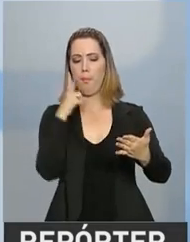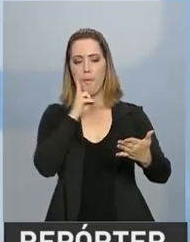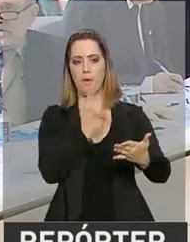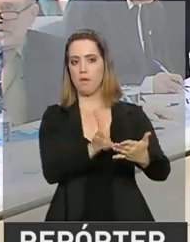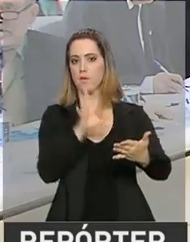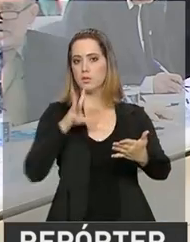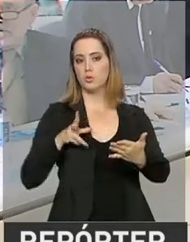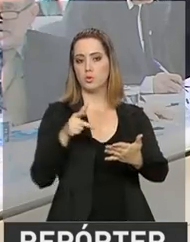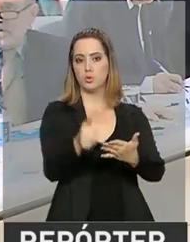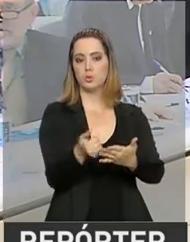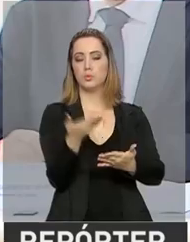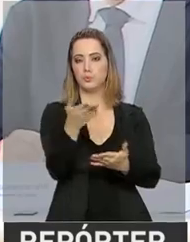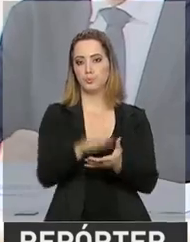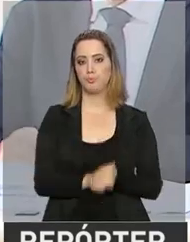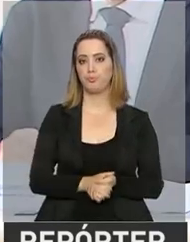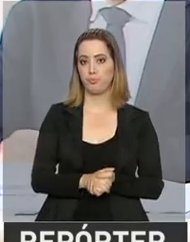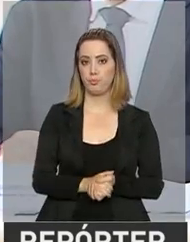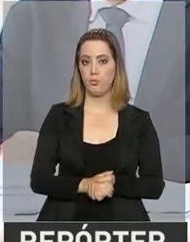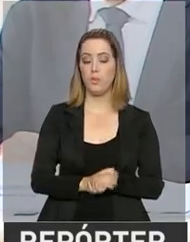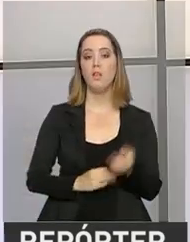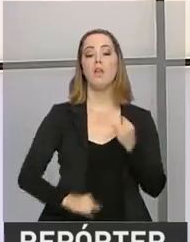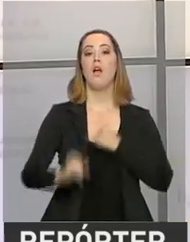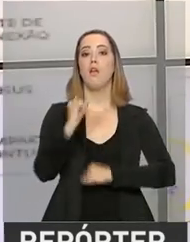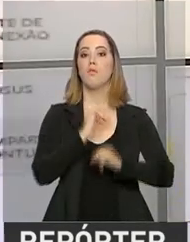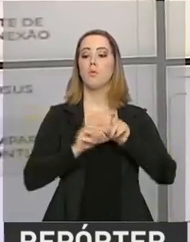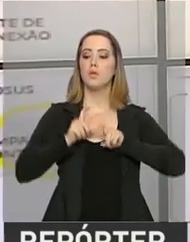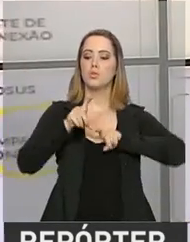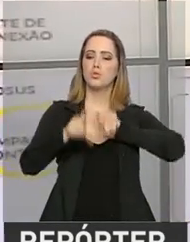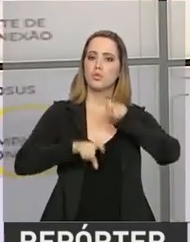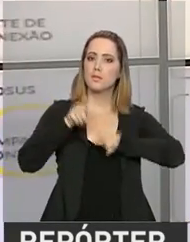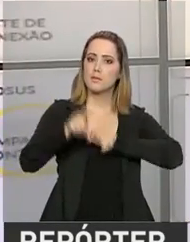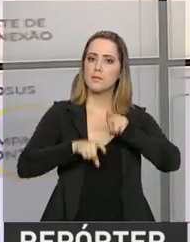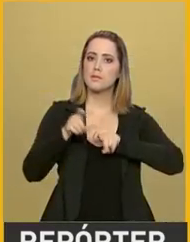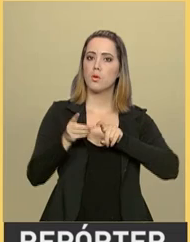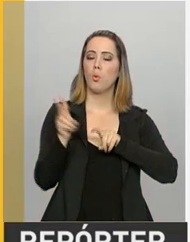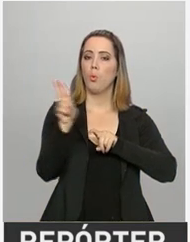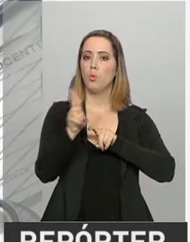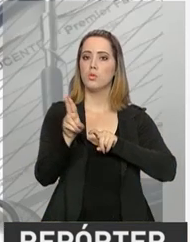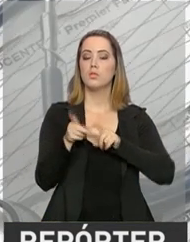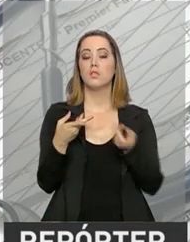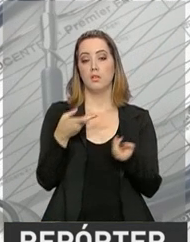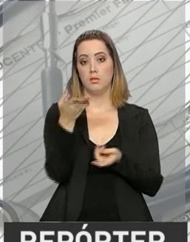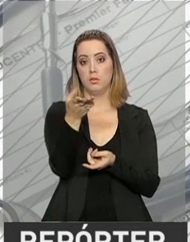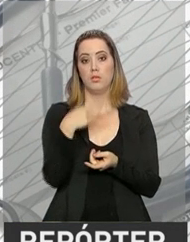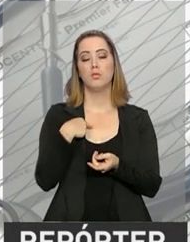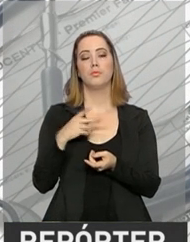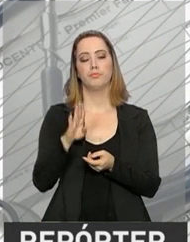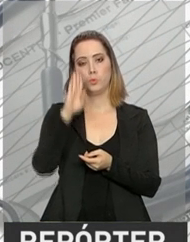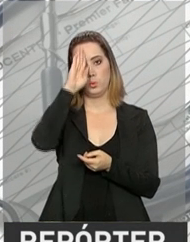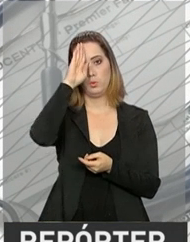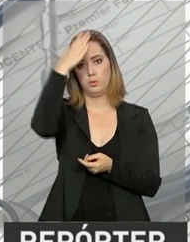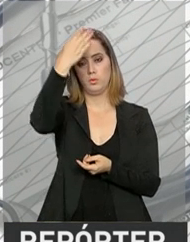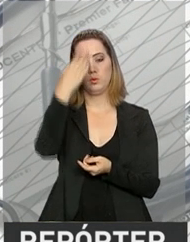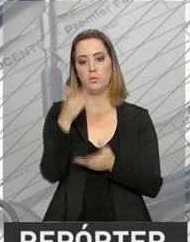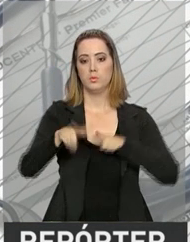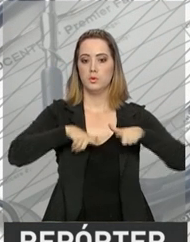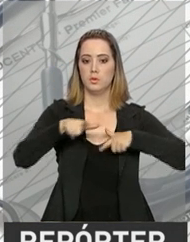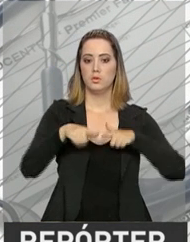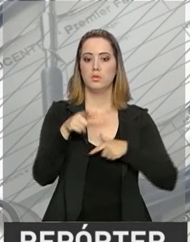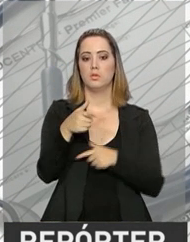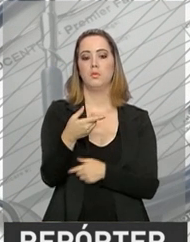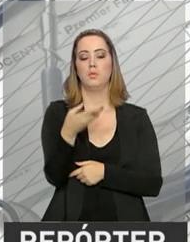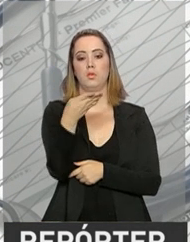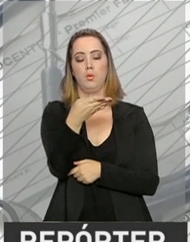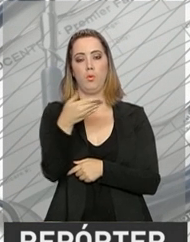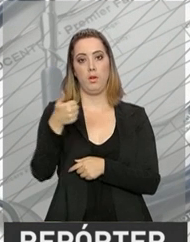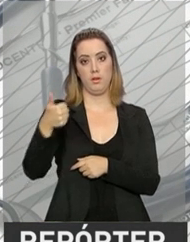de Saúde. A informatização dos sistemas de saúde é uma das prioridades do governo federal. Atualmente, das 41 mil